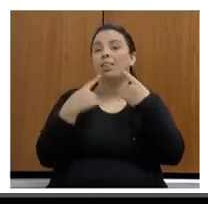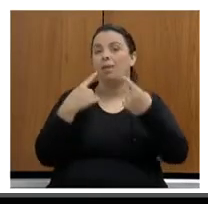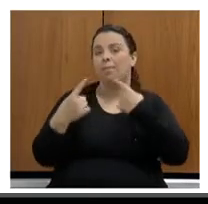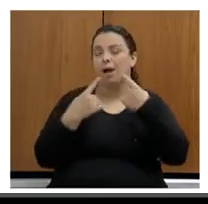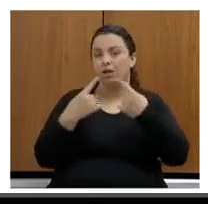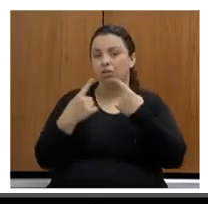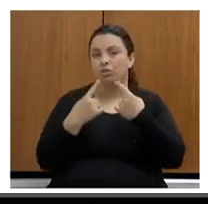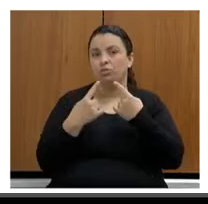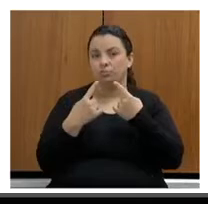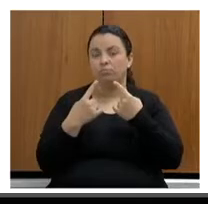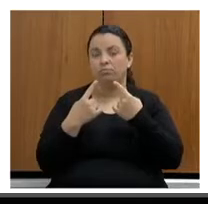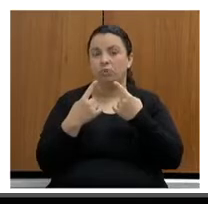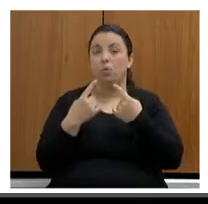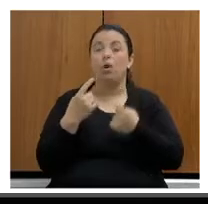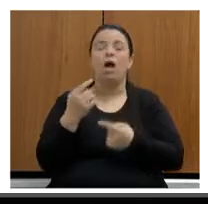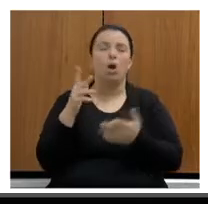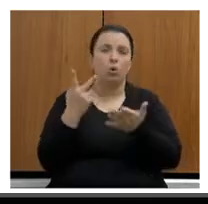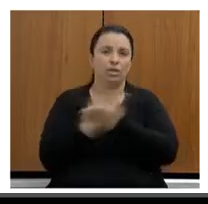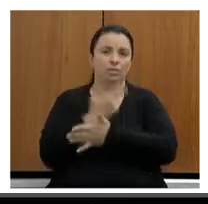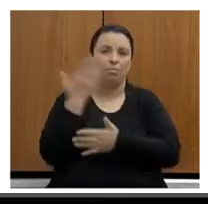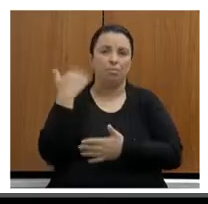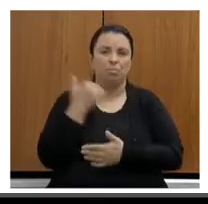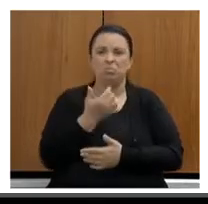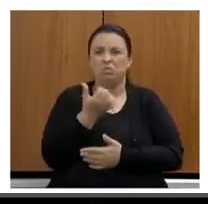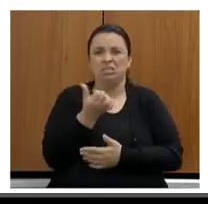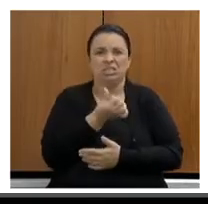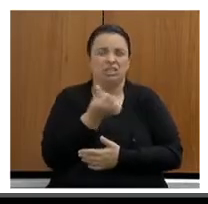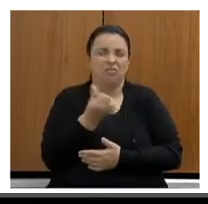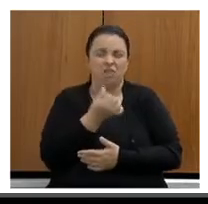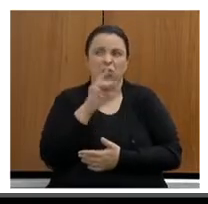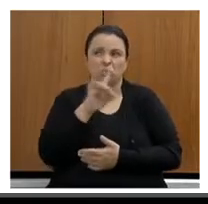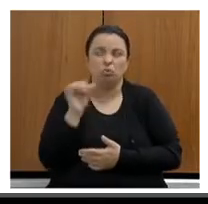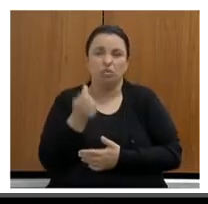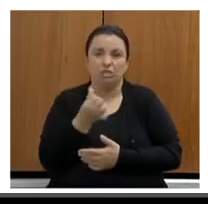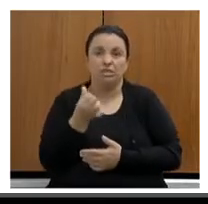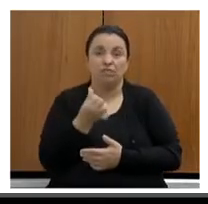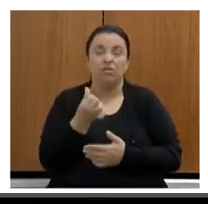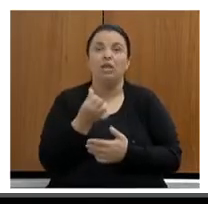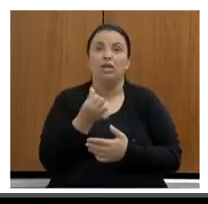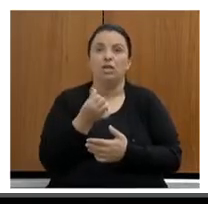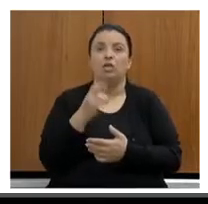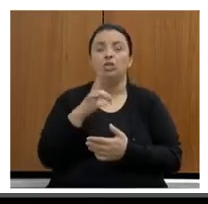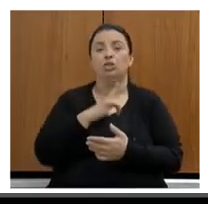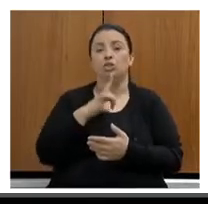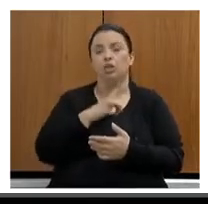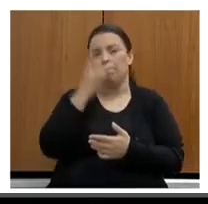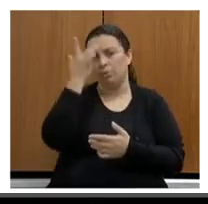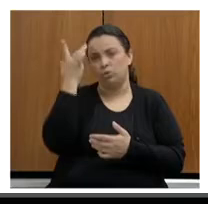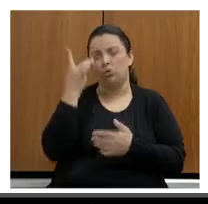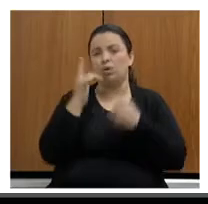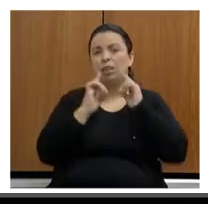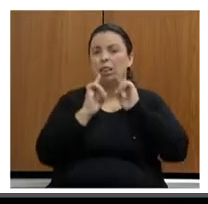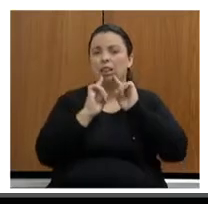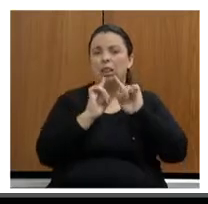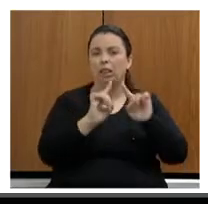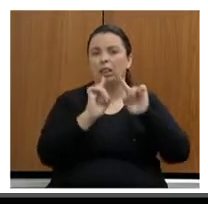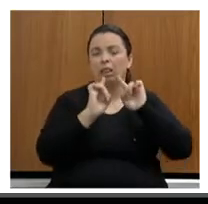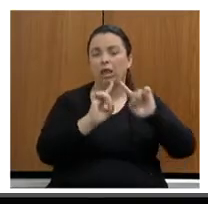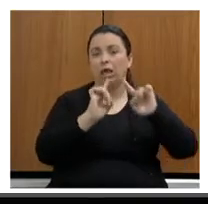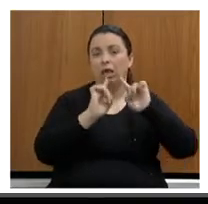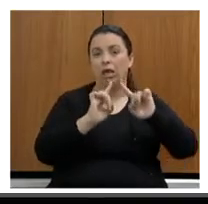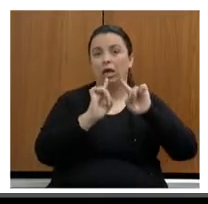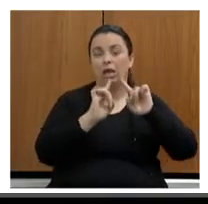a em debate sobre o plano Estadual de Educação participantes criticam descaso com alunos e professores